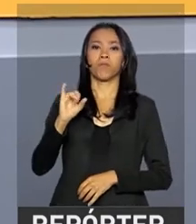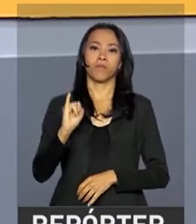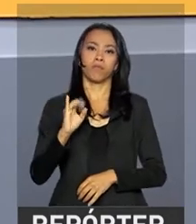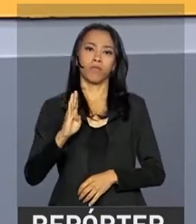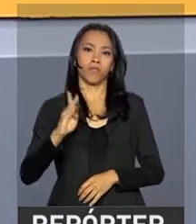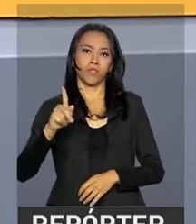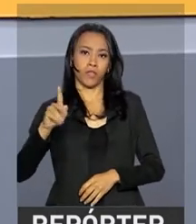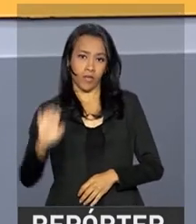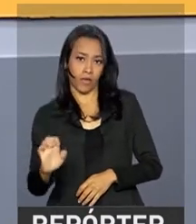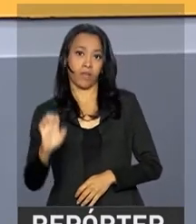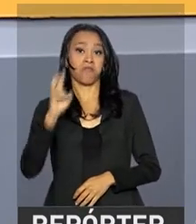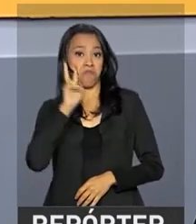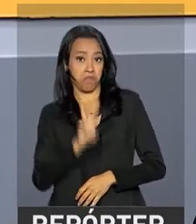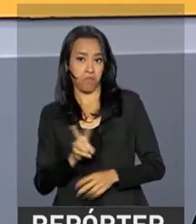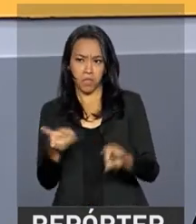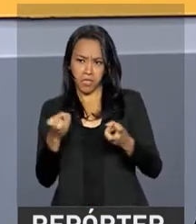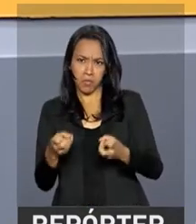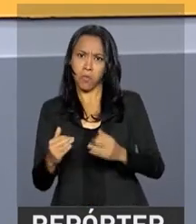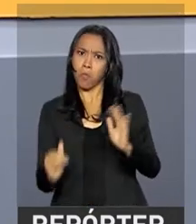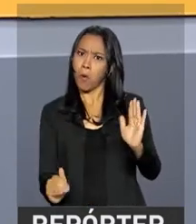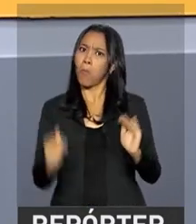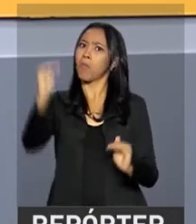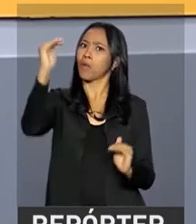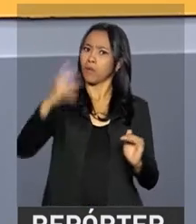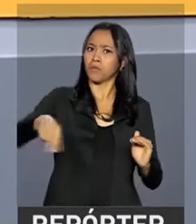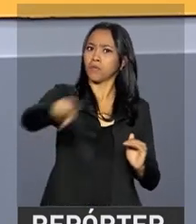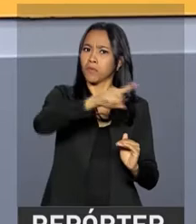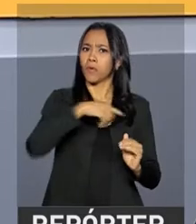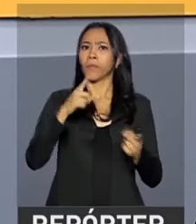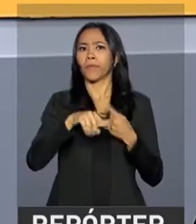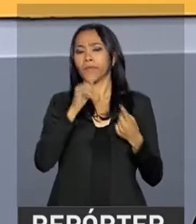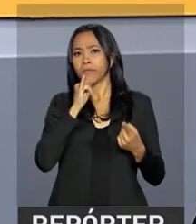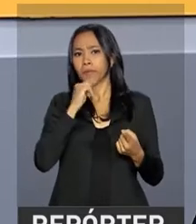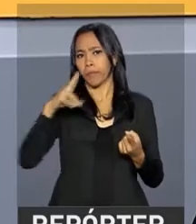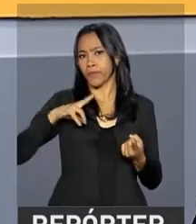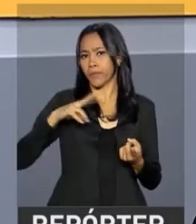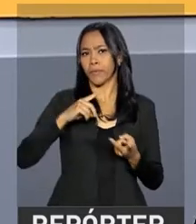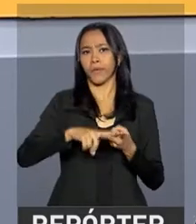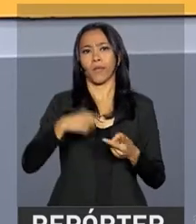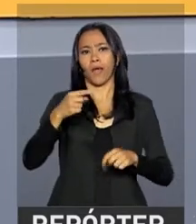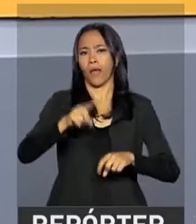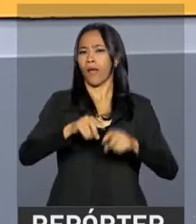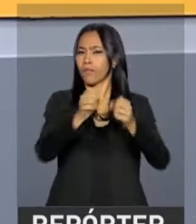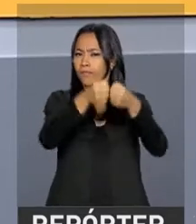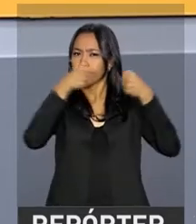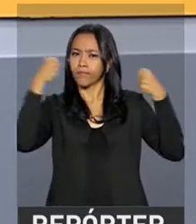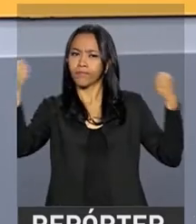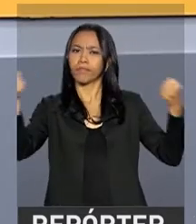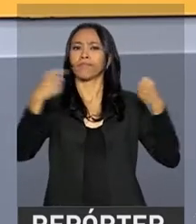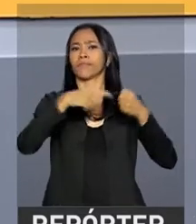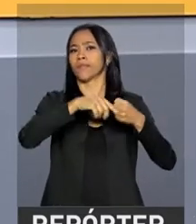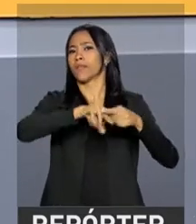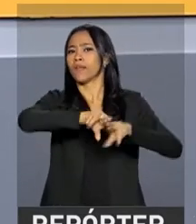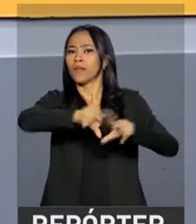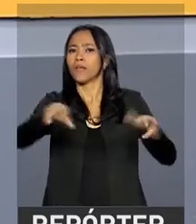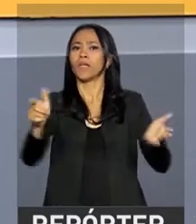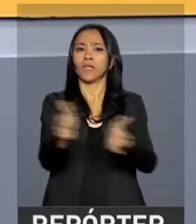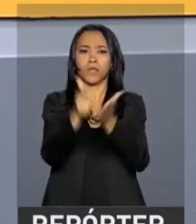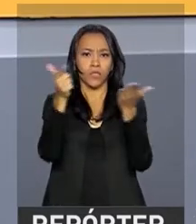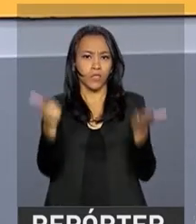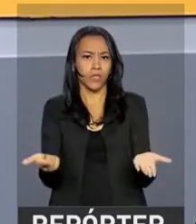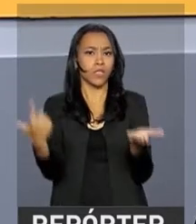todos os setores com destaque para artigos de uso pessoal e doméstico móveis e eletrodomésticos e livros jornais e